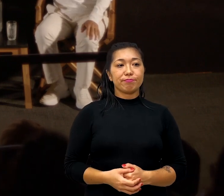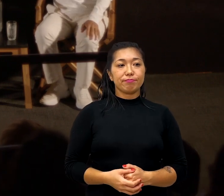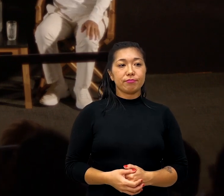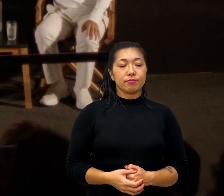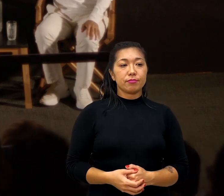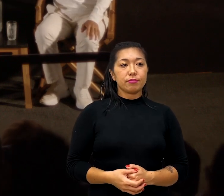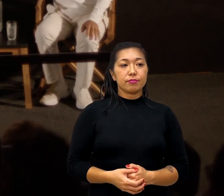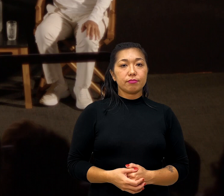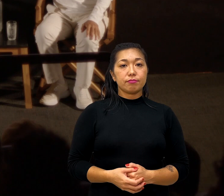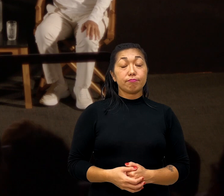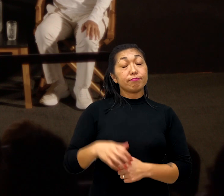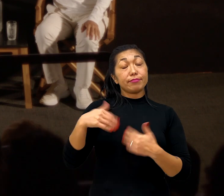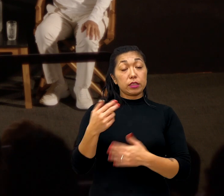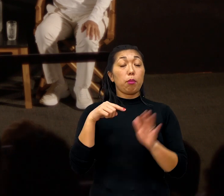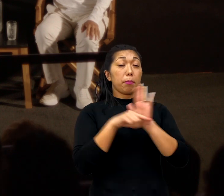E Ana,